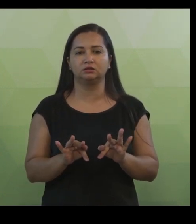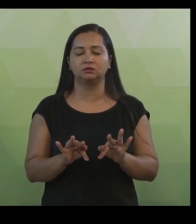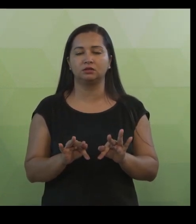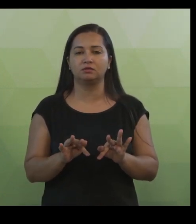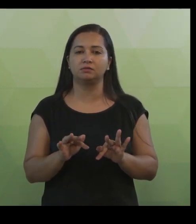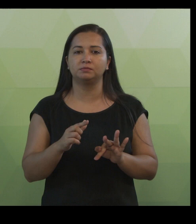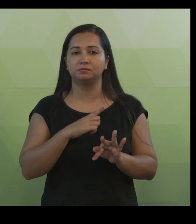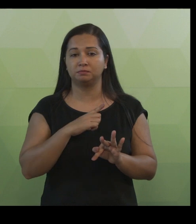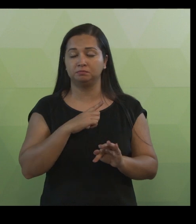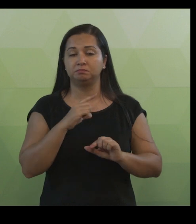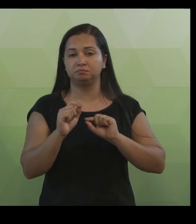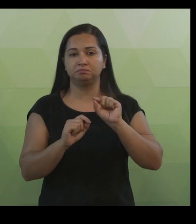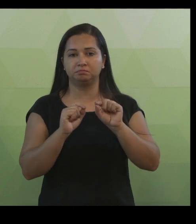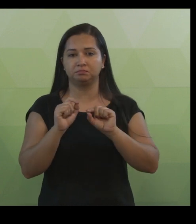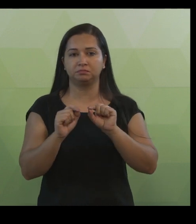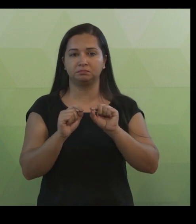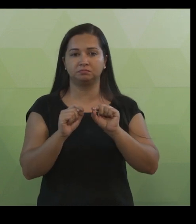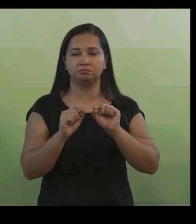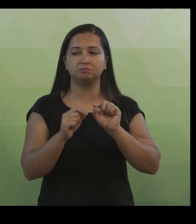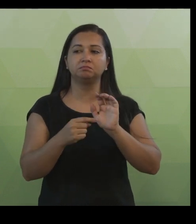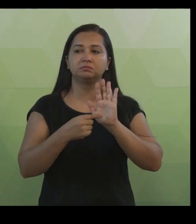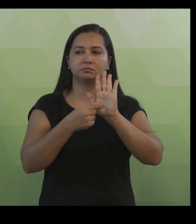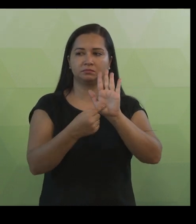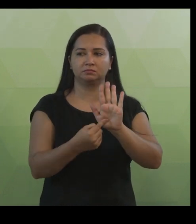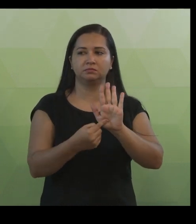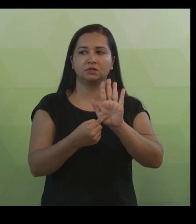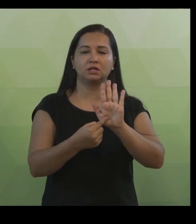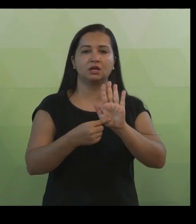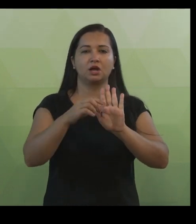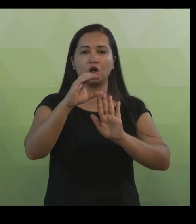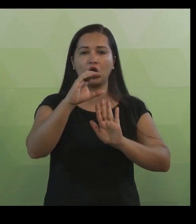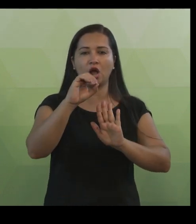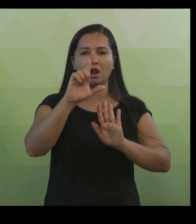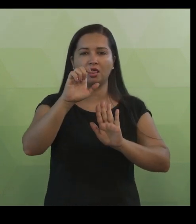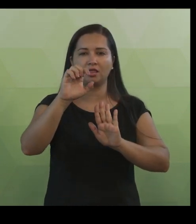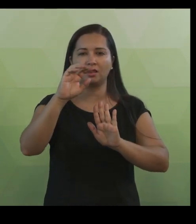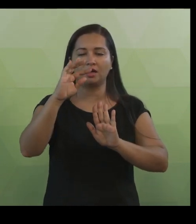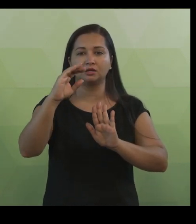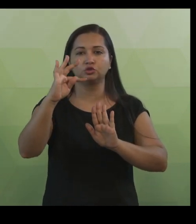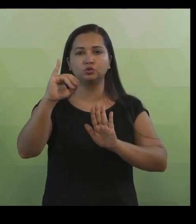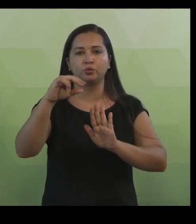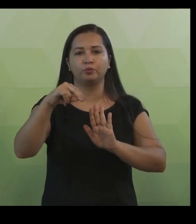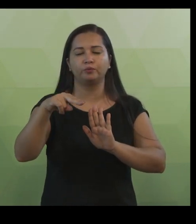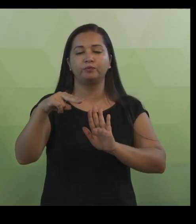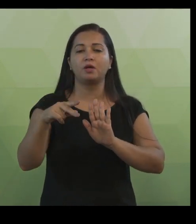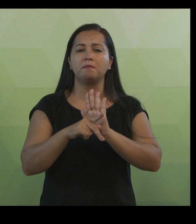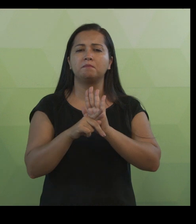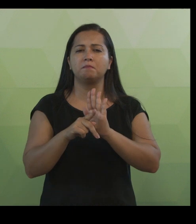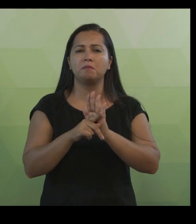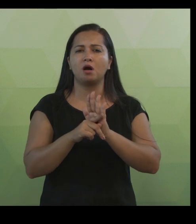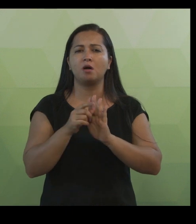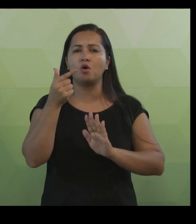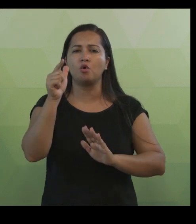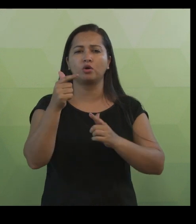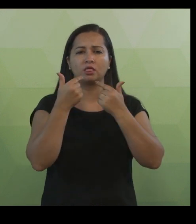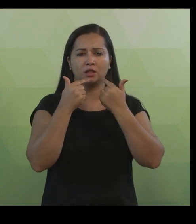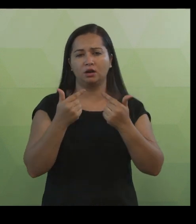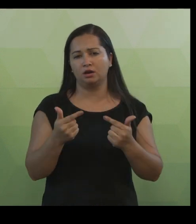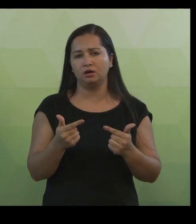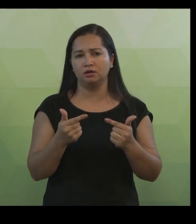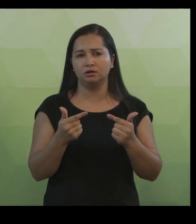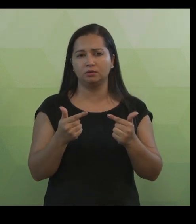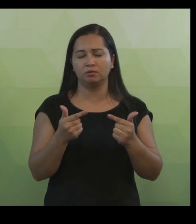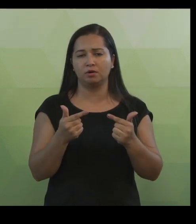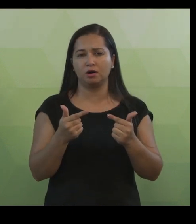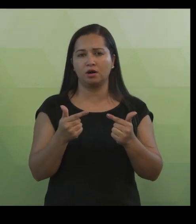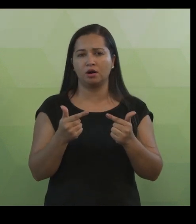Por fim, vamos falar aqui sobre o Garbage Collection. Diferentemente de outras